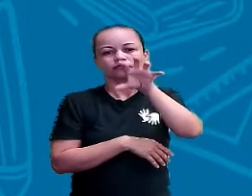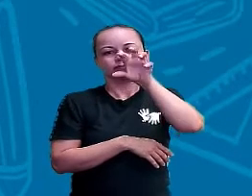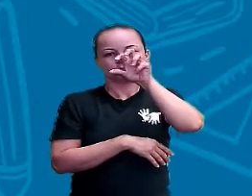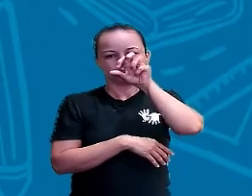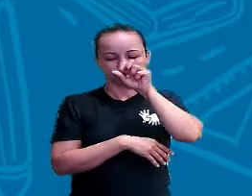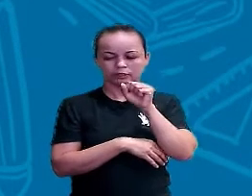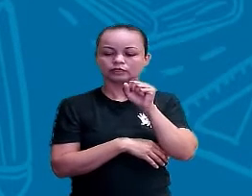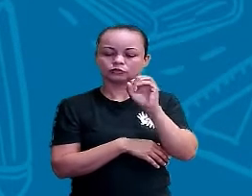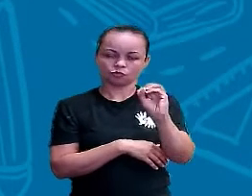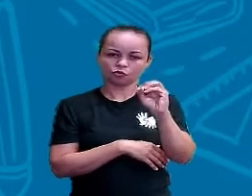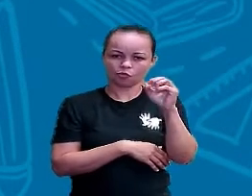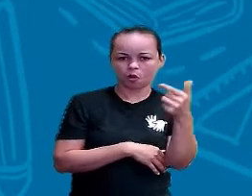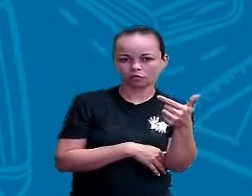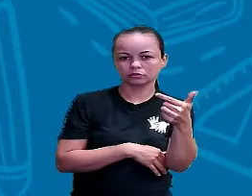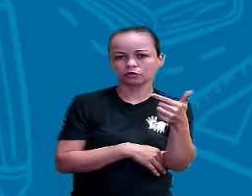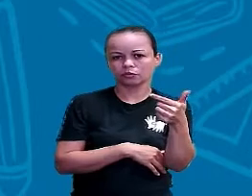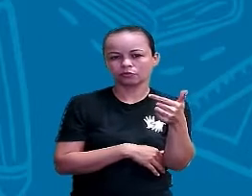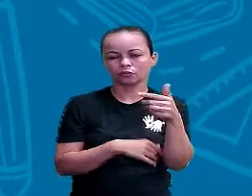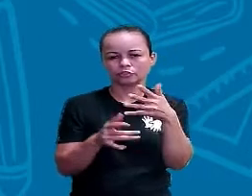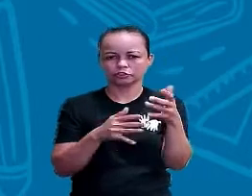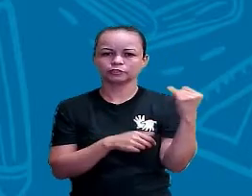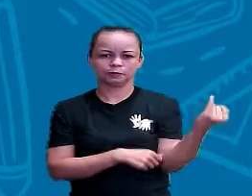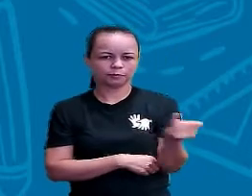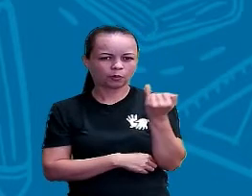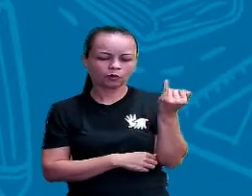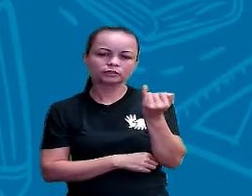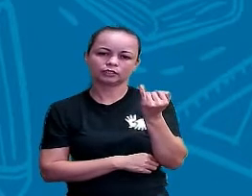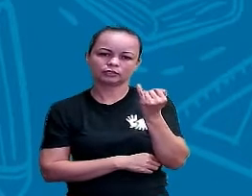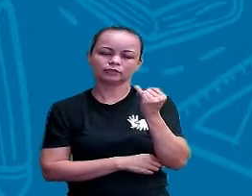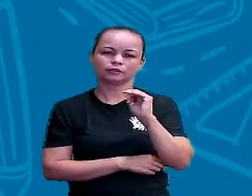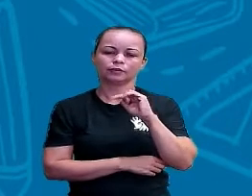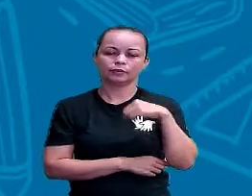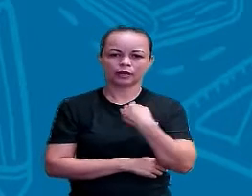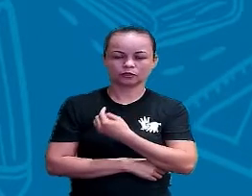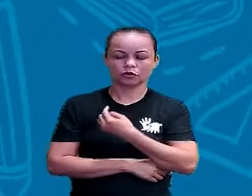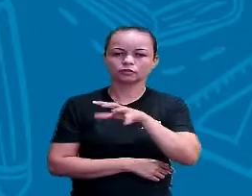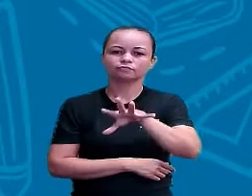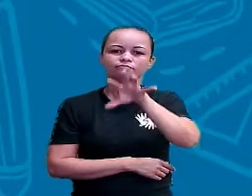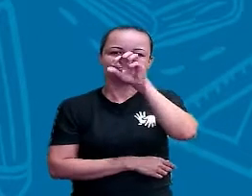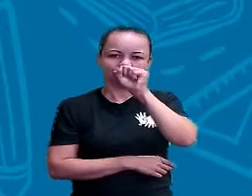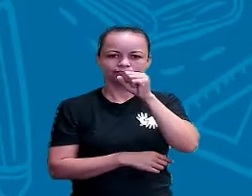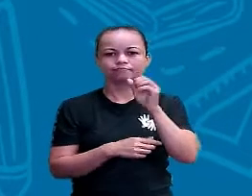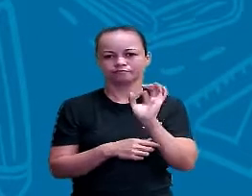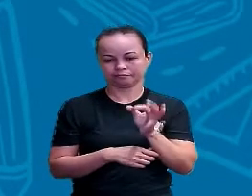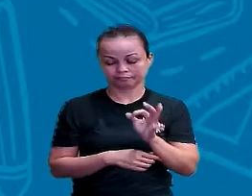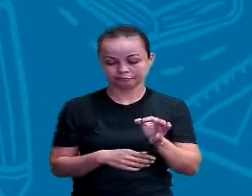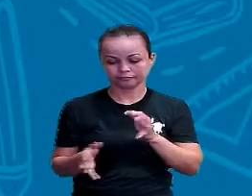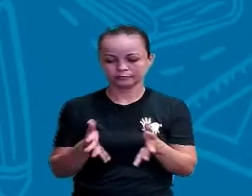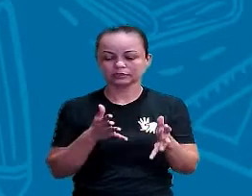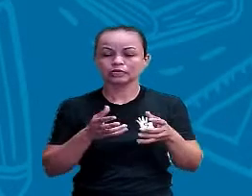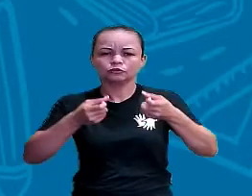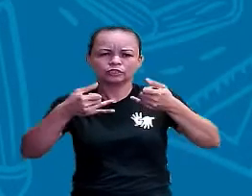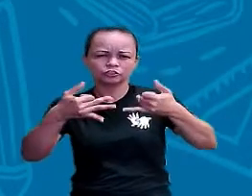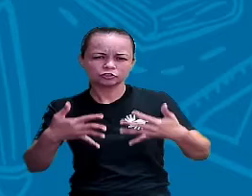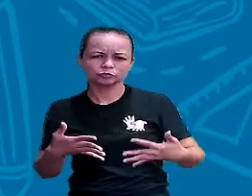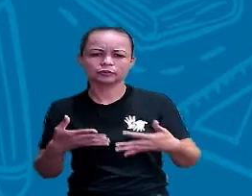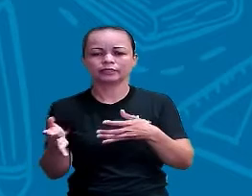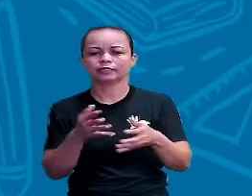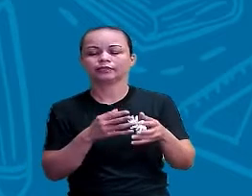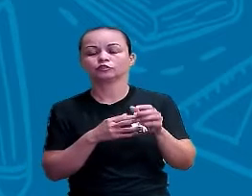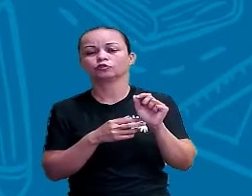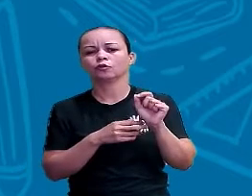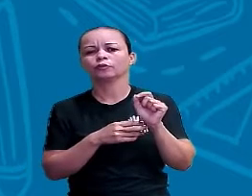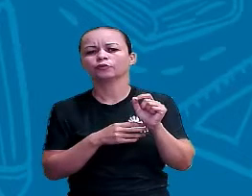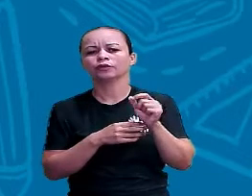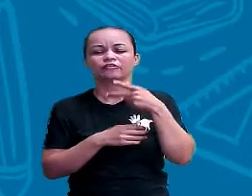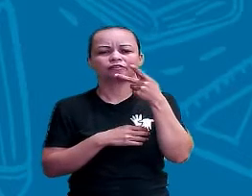inspirando esse oxigênio, esse gás muito importante para a nossa respiração, tá certo? E quando a gente fala de integração, a gente vai